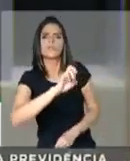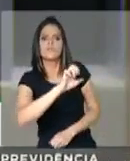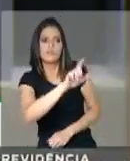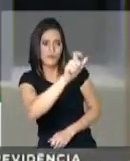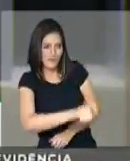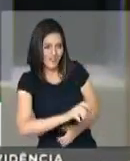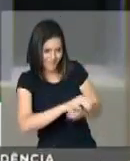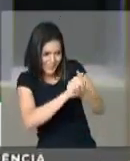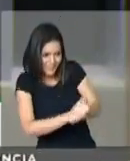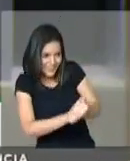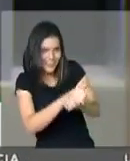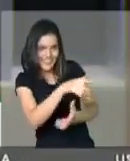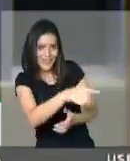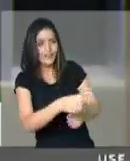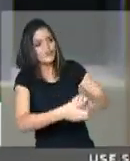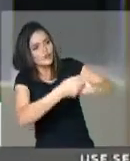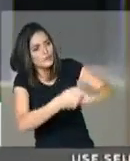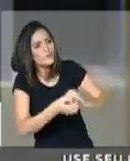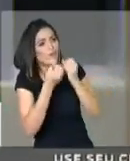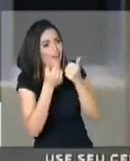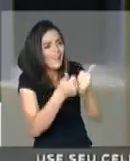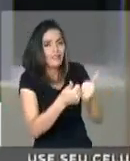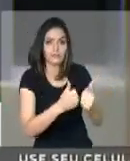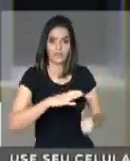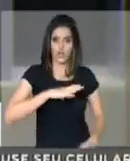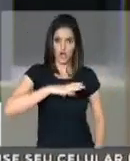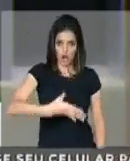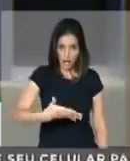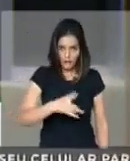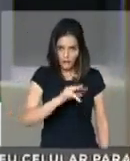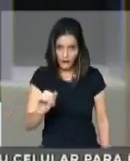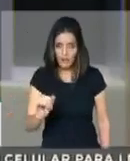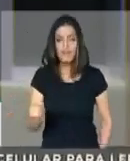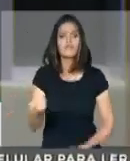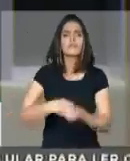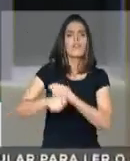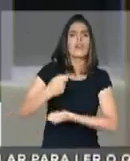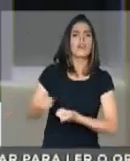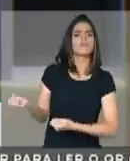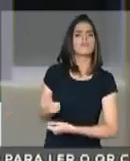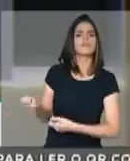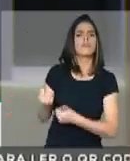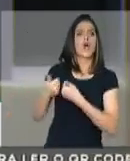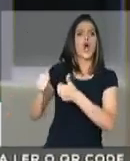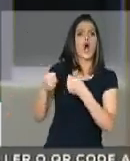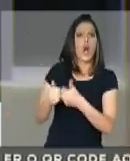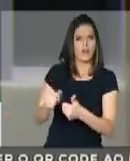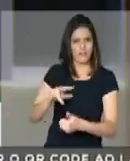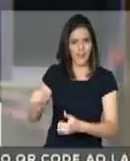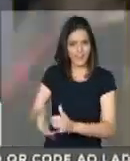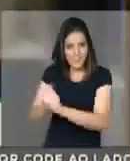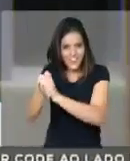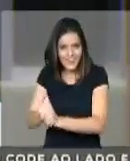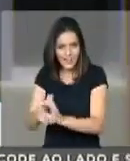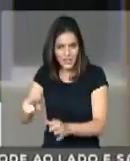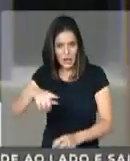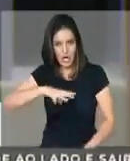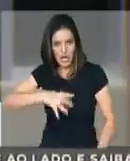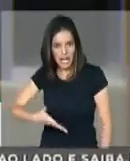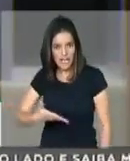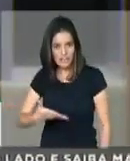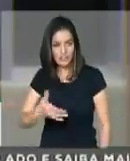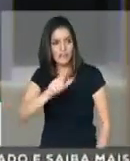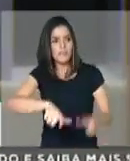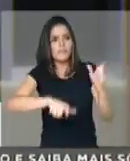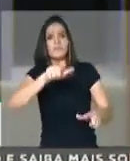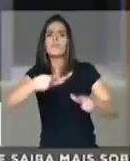do cobrador de ônibus, daqueles que fazem a vida das cidades e do Brasil crescer